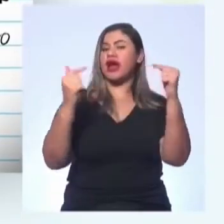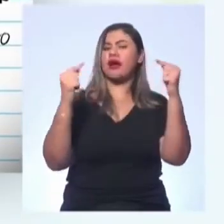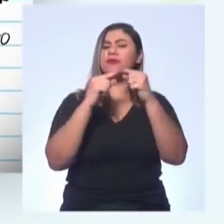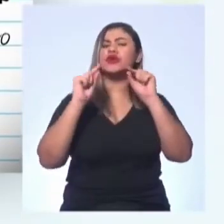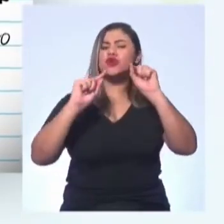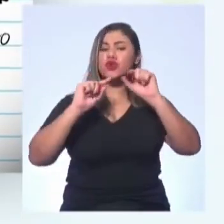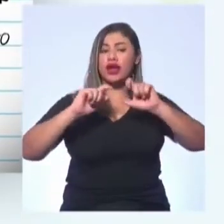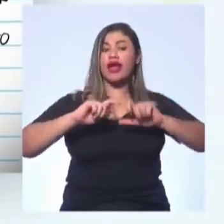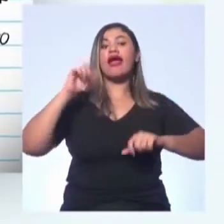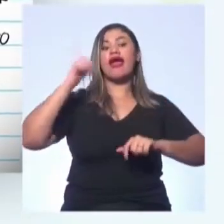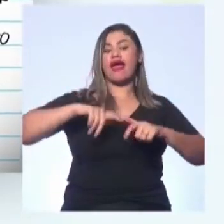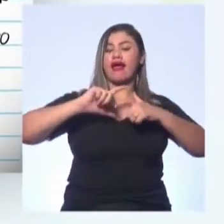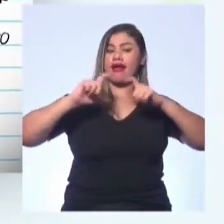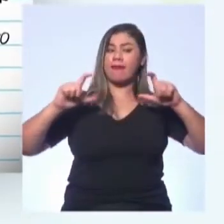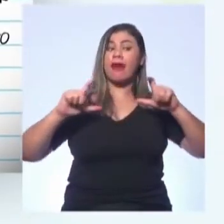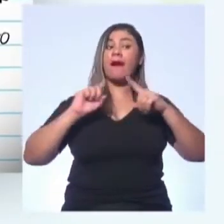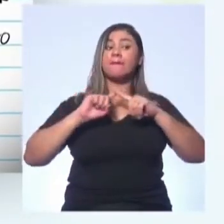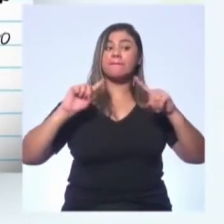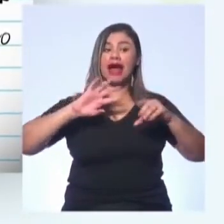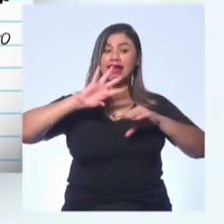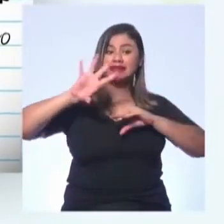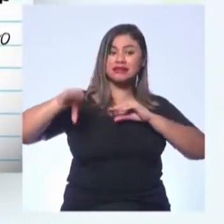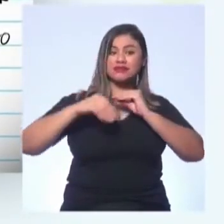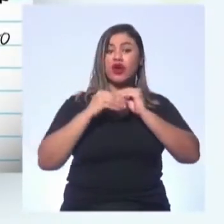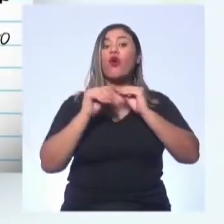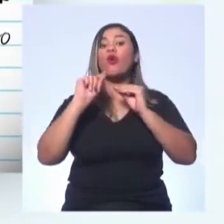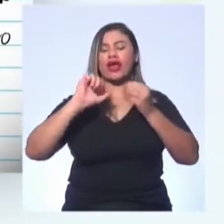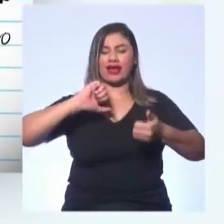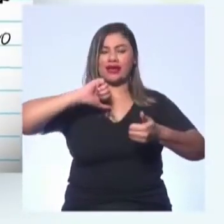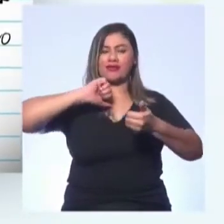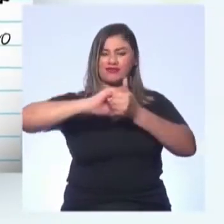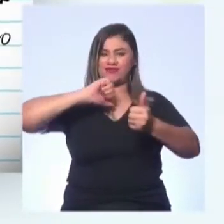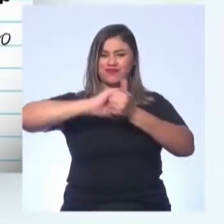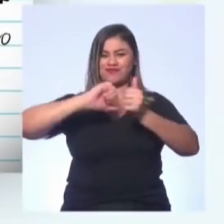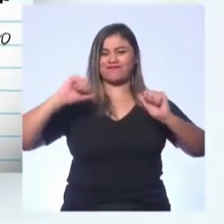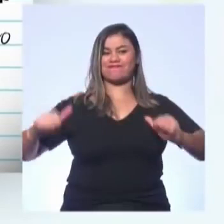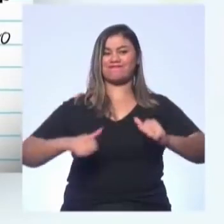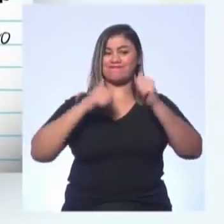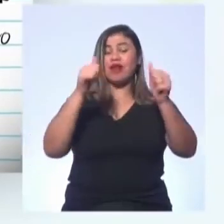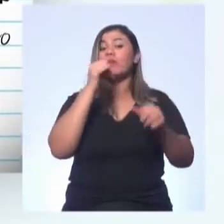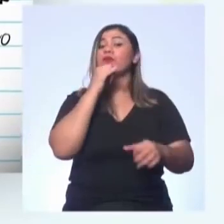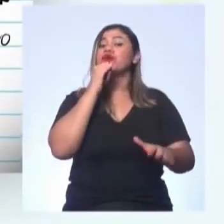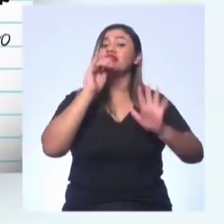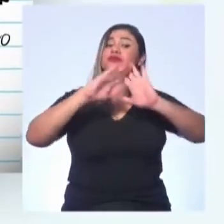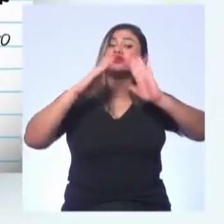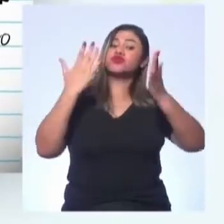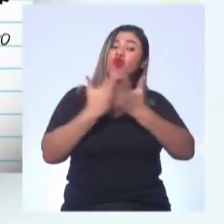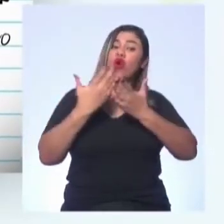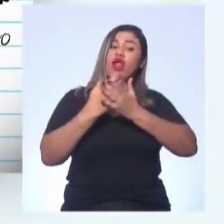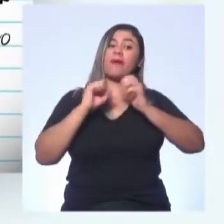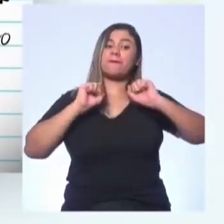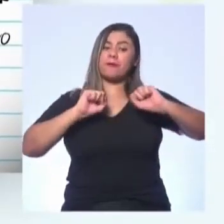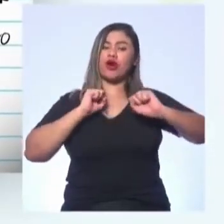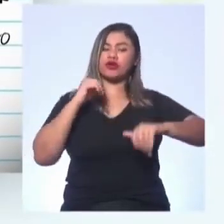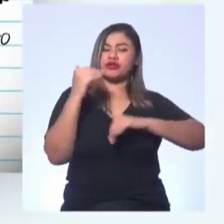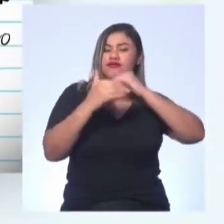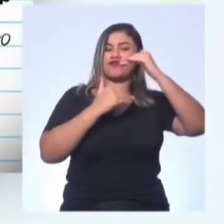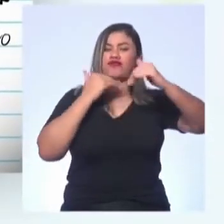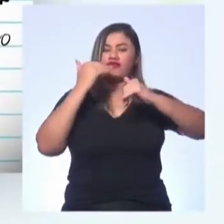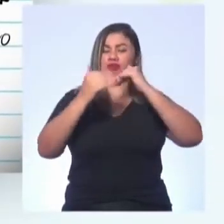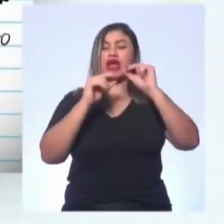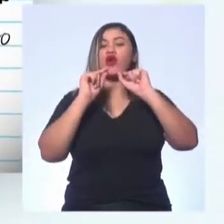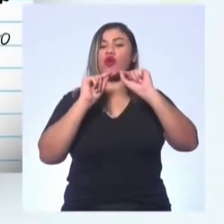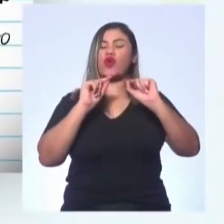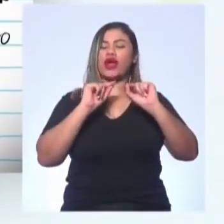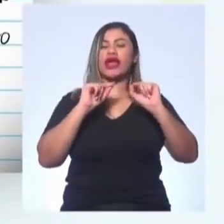envolve crescimento, mas alia a ele aspectos qualitativos. No caso da escola, poderíamos dizer que ocorre desenvolvimento quando, além do aumento